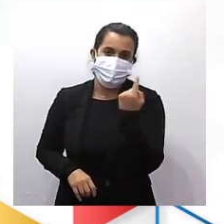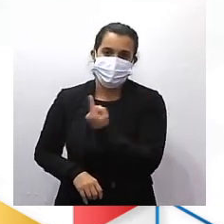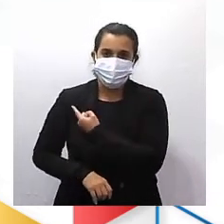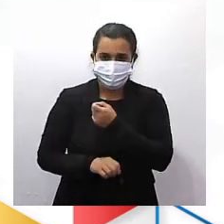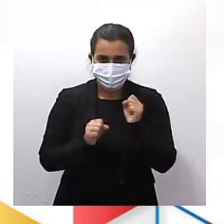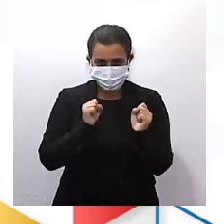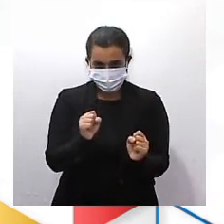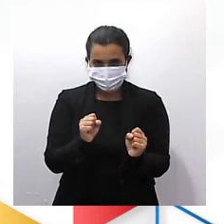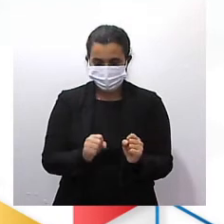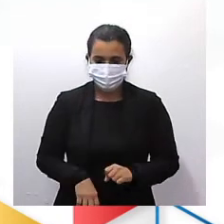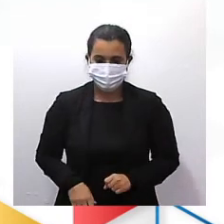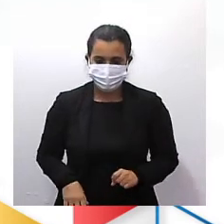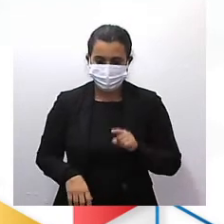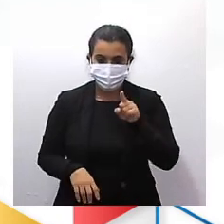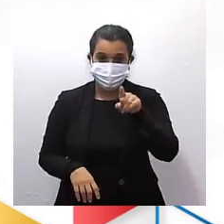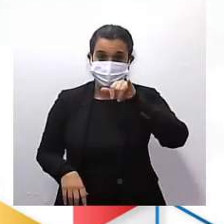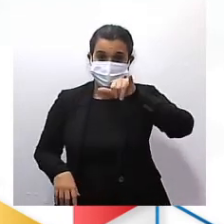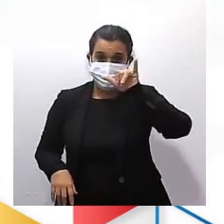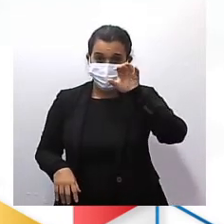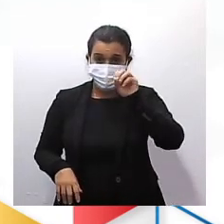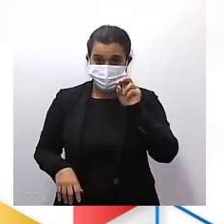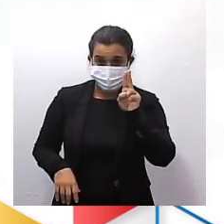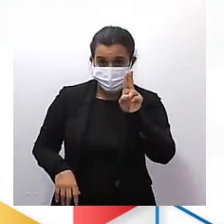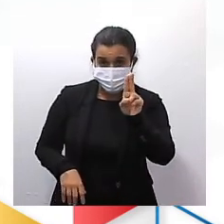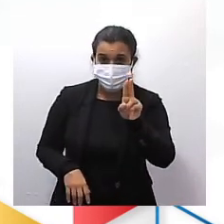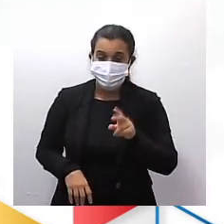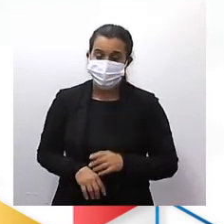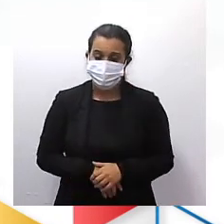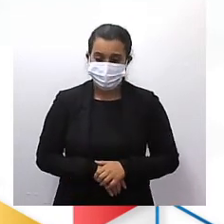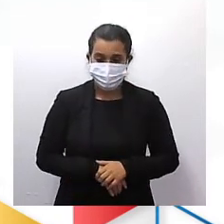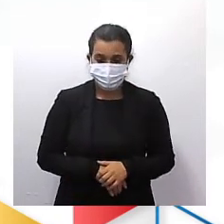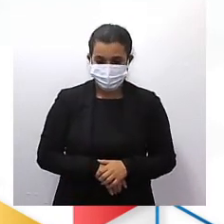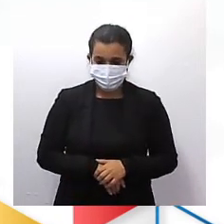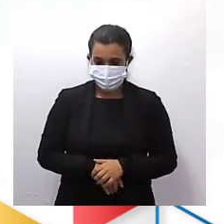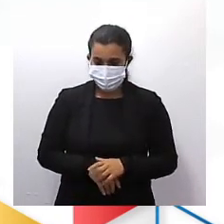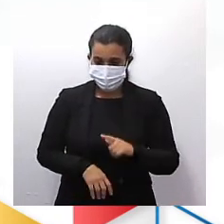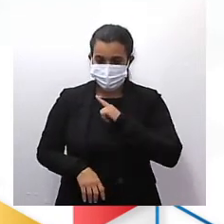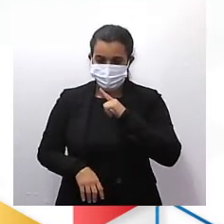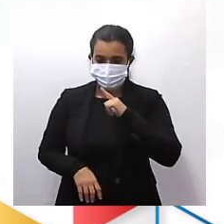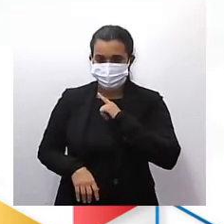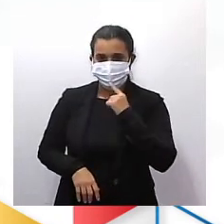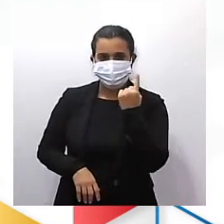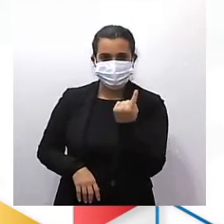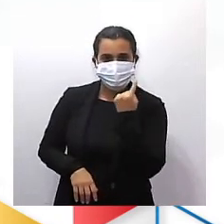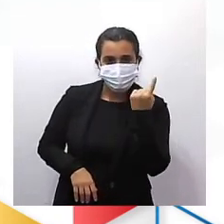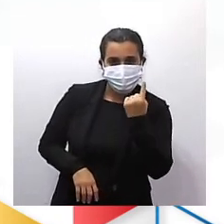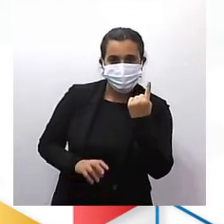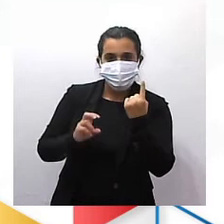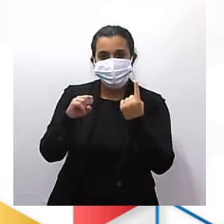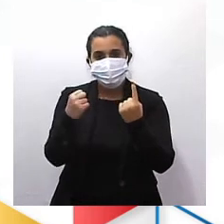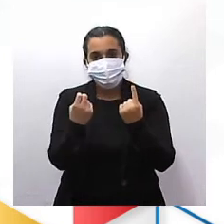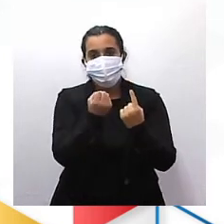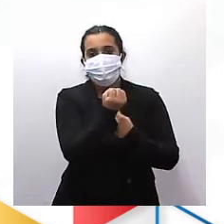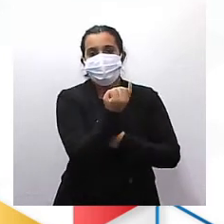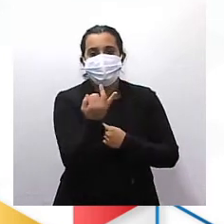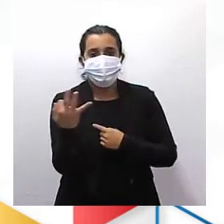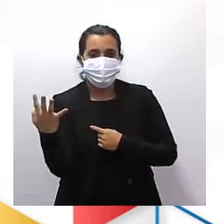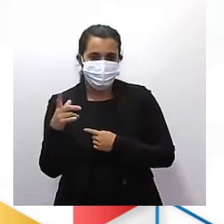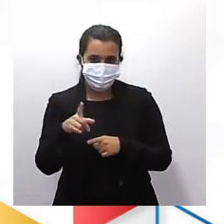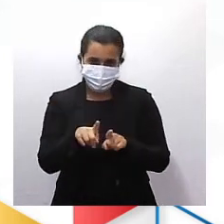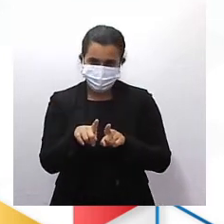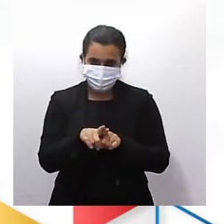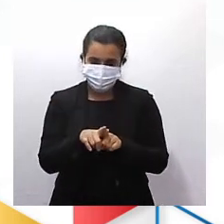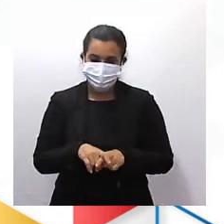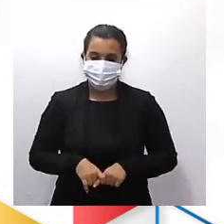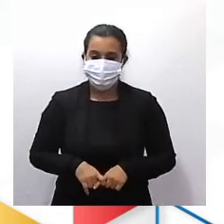O you aí abaixo, a gente tem tanto ali para singular quanto para plural, por isso que eu não repeti. Então eu